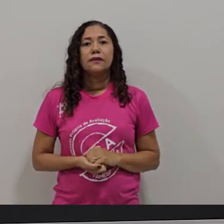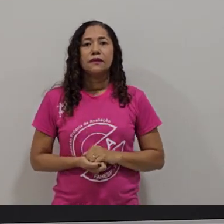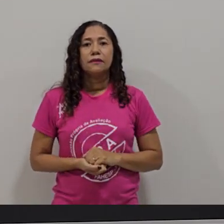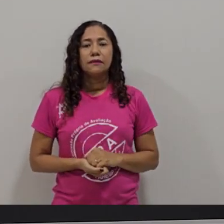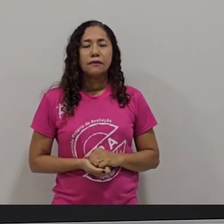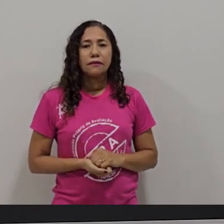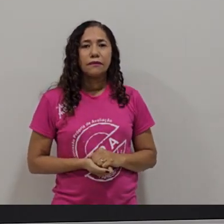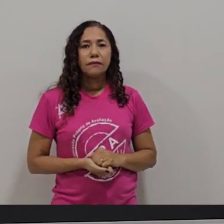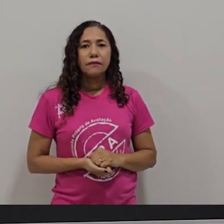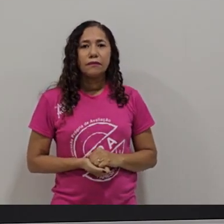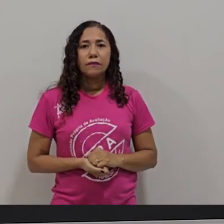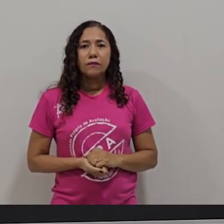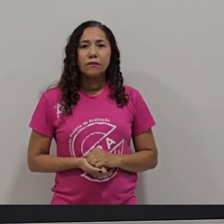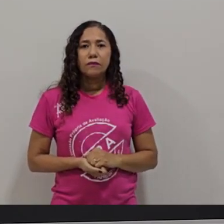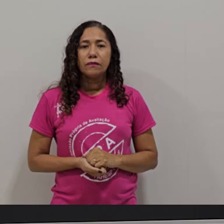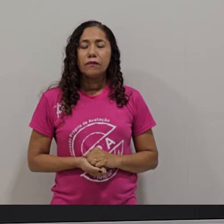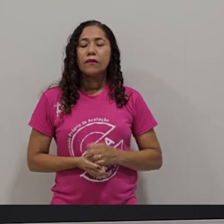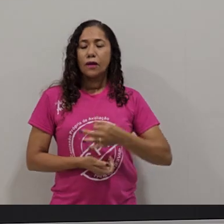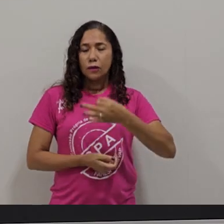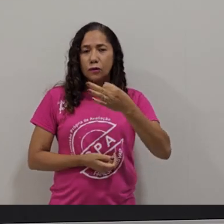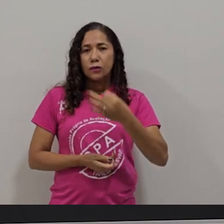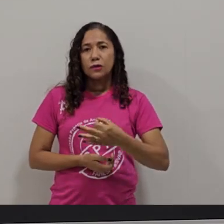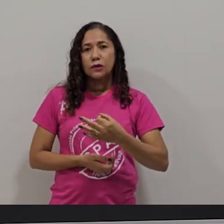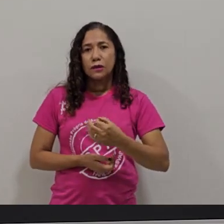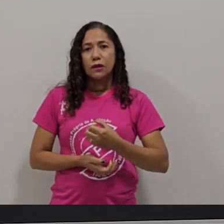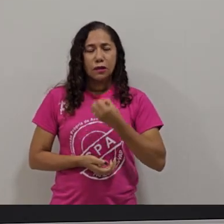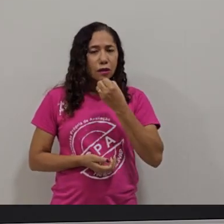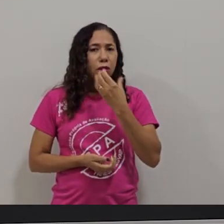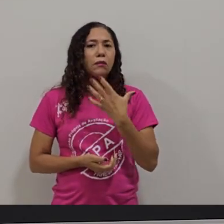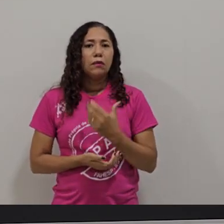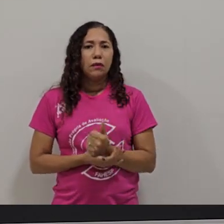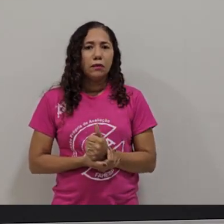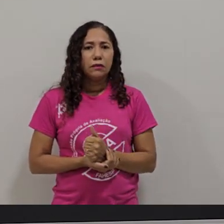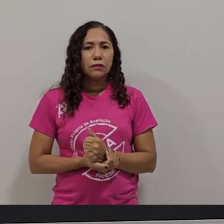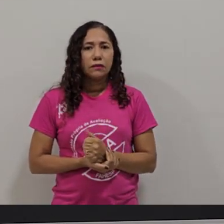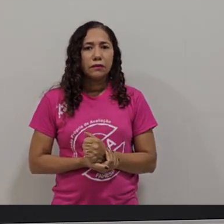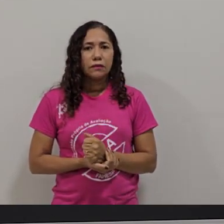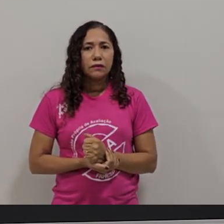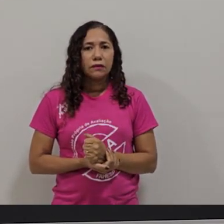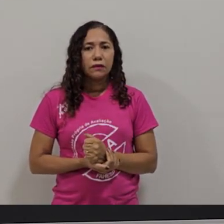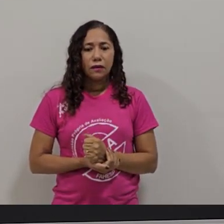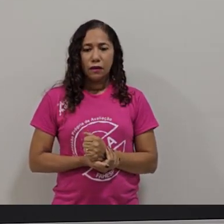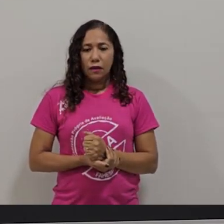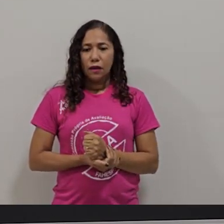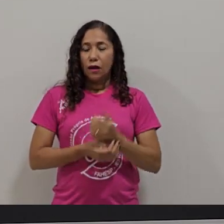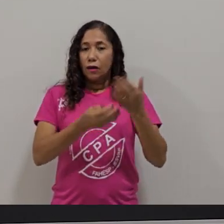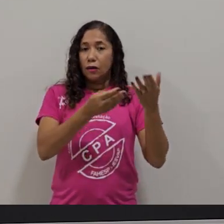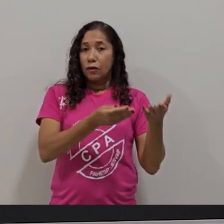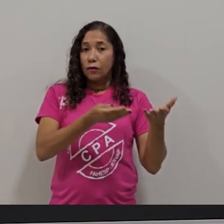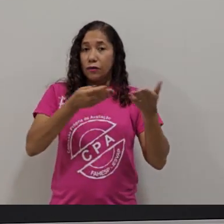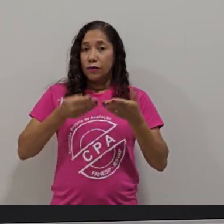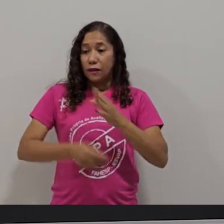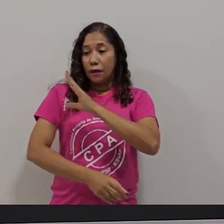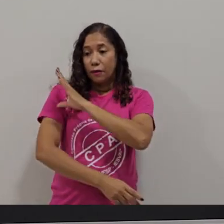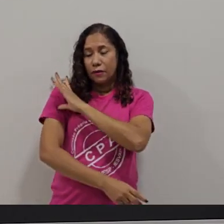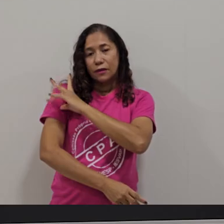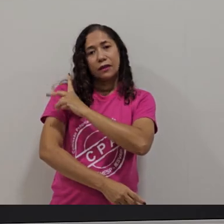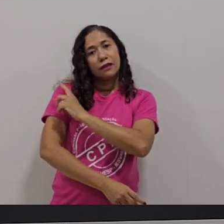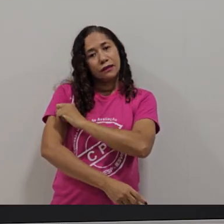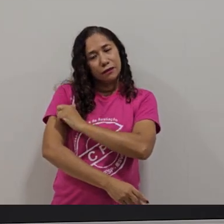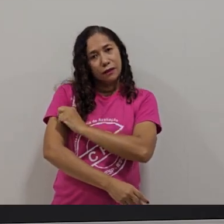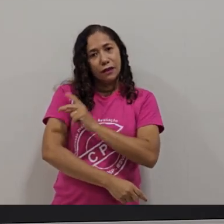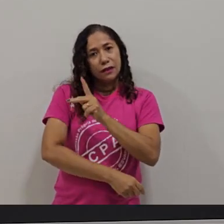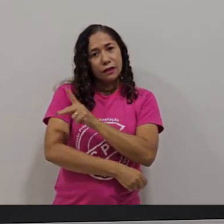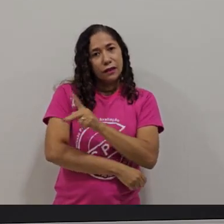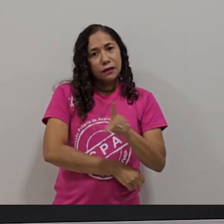pessoas precisam de um empurrãozinho pra começar a usar. Justamente. Eu acharia até bom depois, né, que vocês tiverem que convidar a professora Clecivânia e uma das pessoas